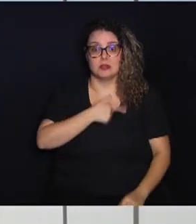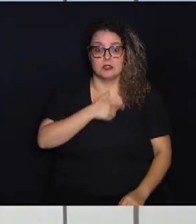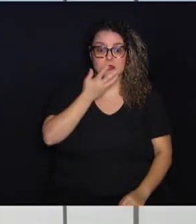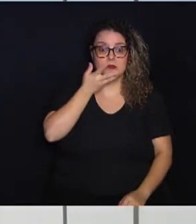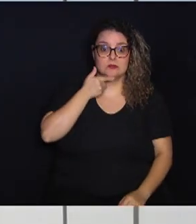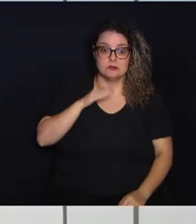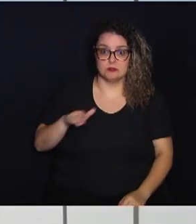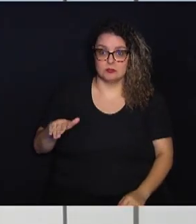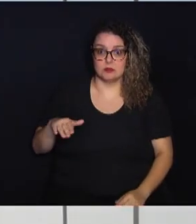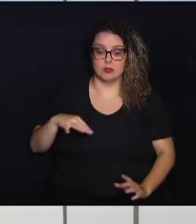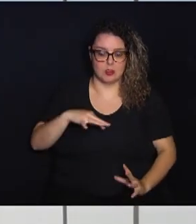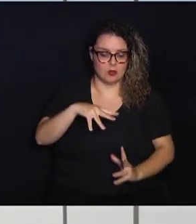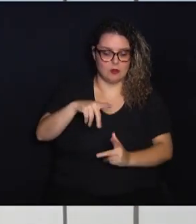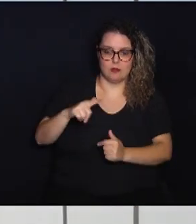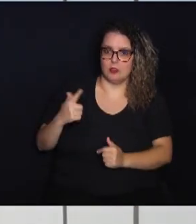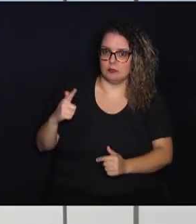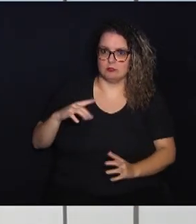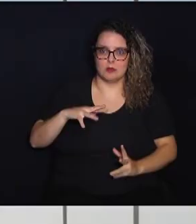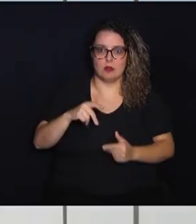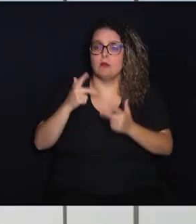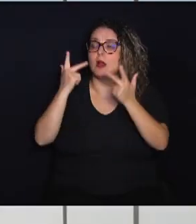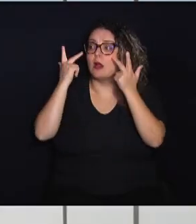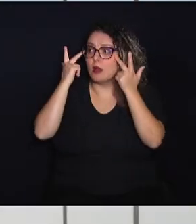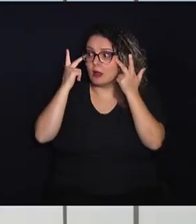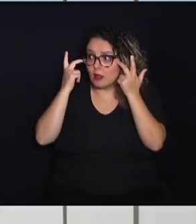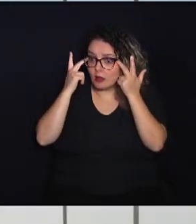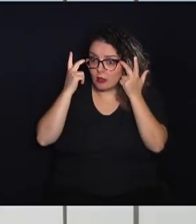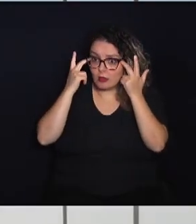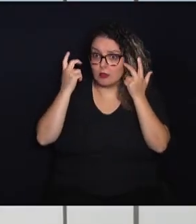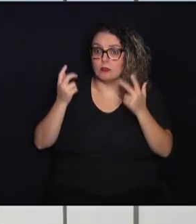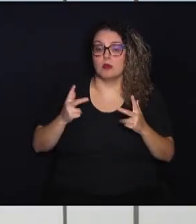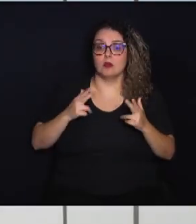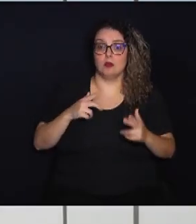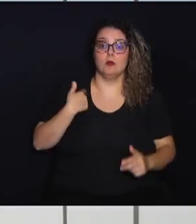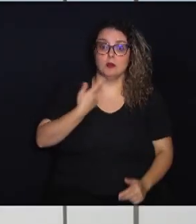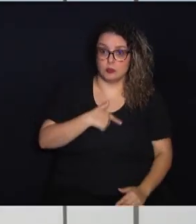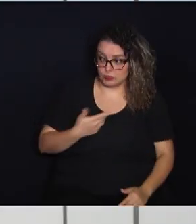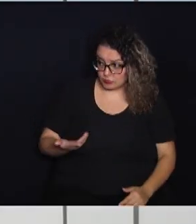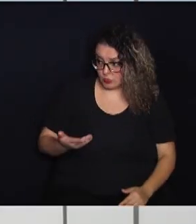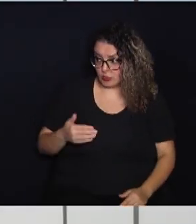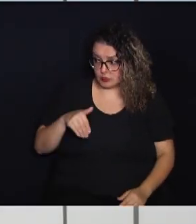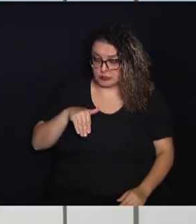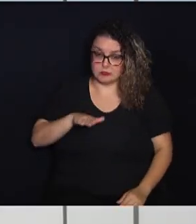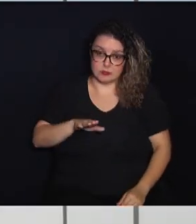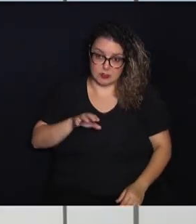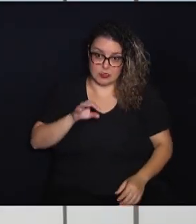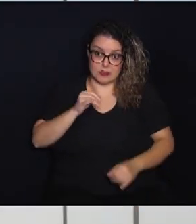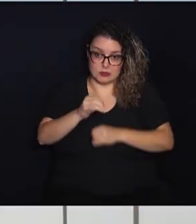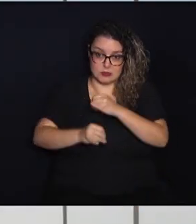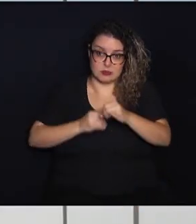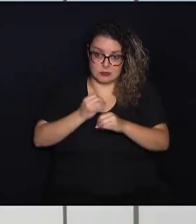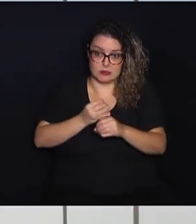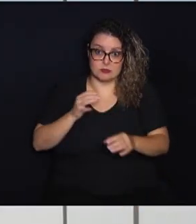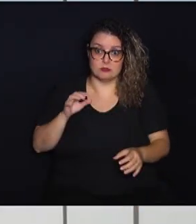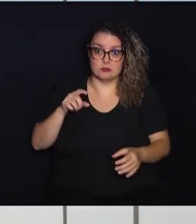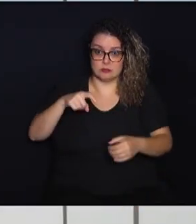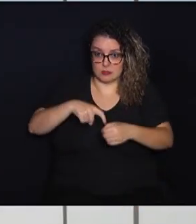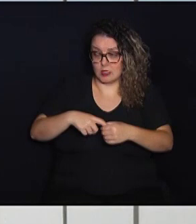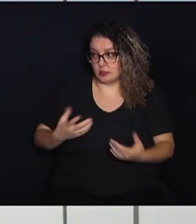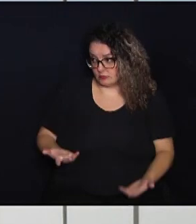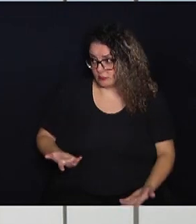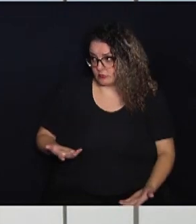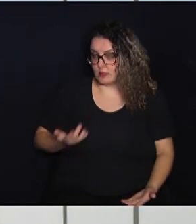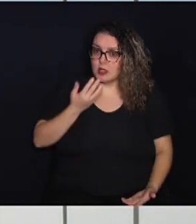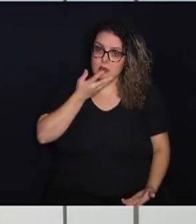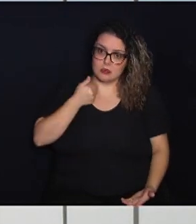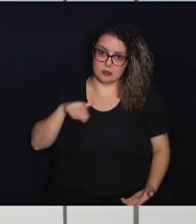O mundo está globalizando, então é normal que, assim como nós também estamos mais conectados, que essas crianças também se